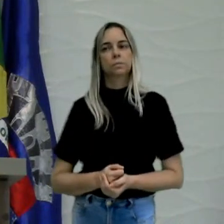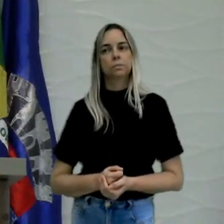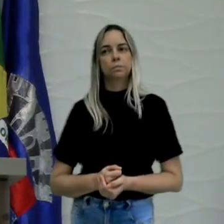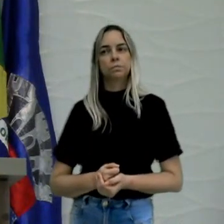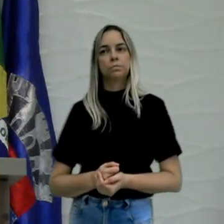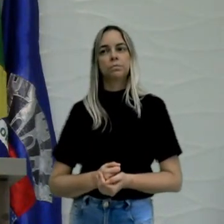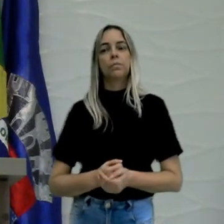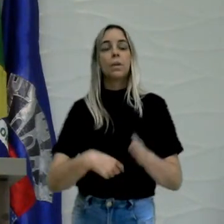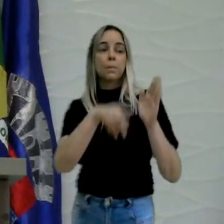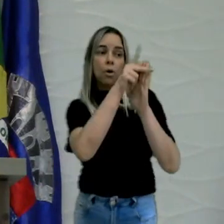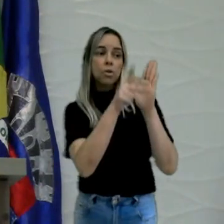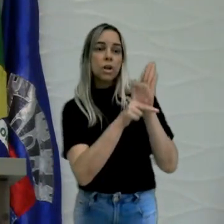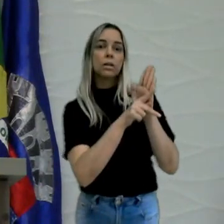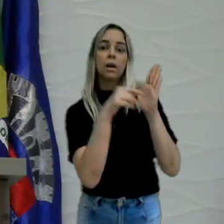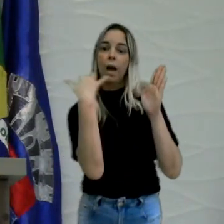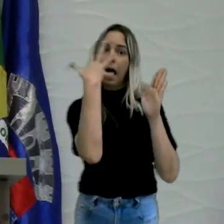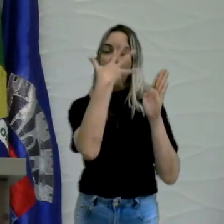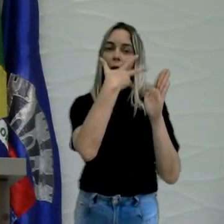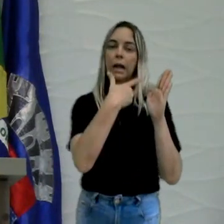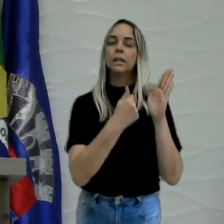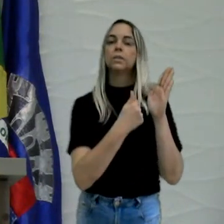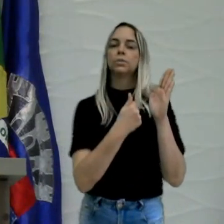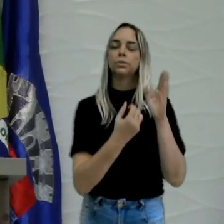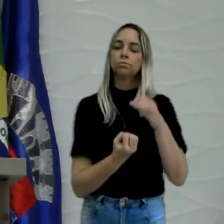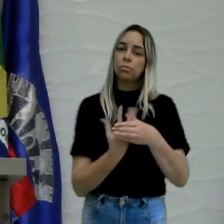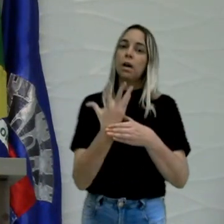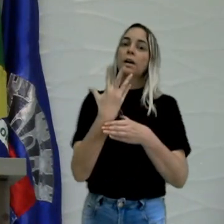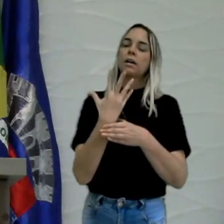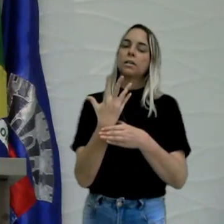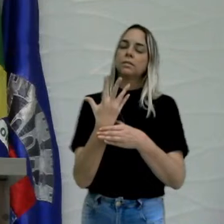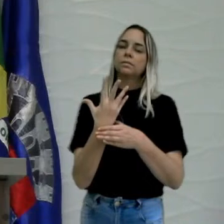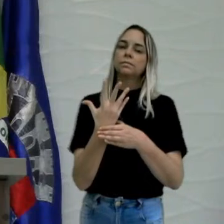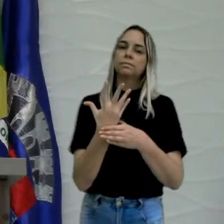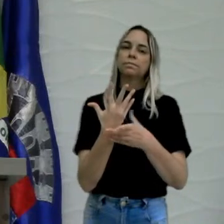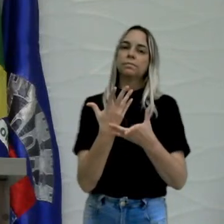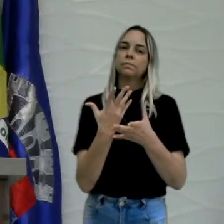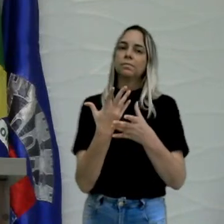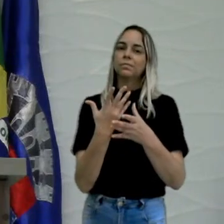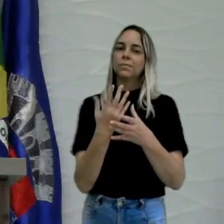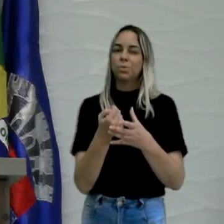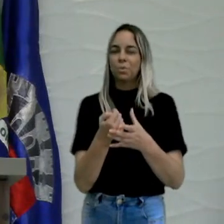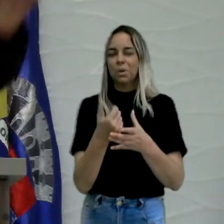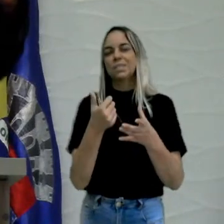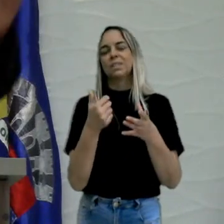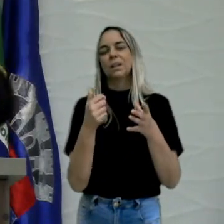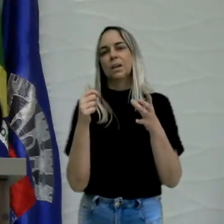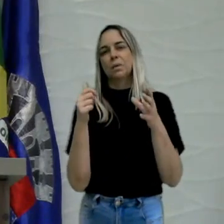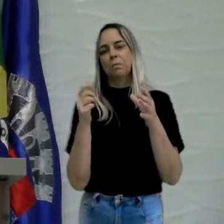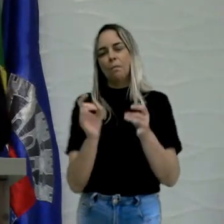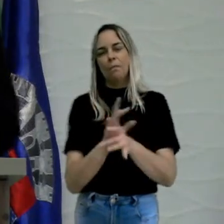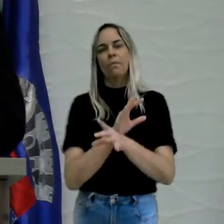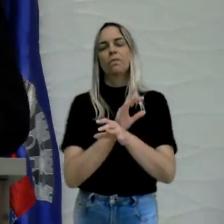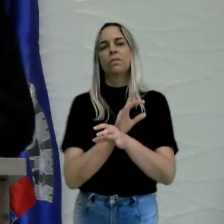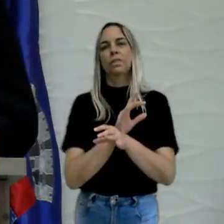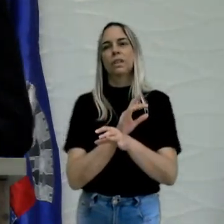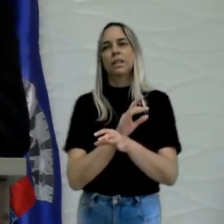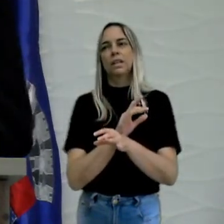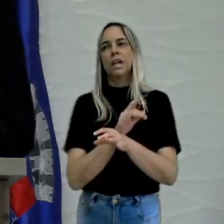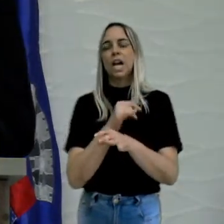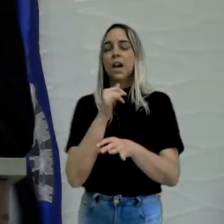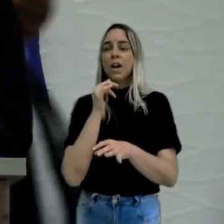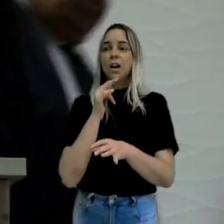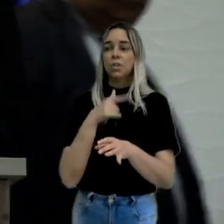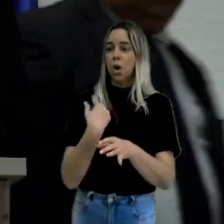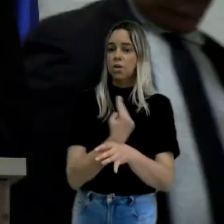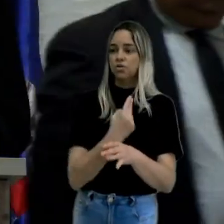Esse é um projeto muito bonito que foi criado e está se acabando. E todo canto que você chega é a